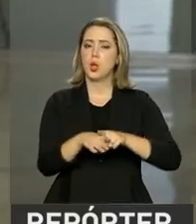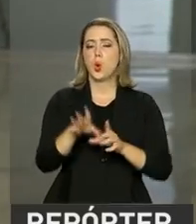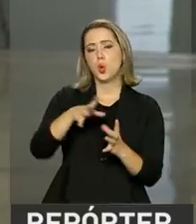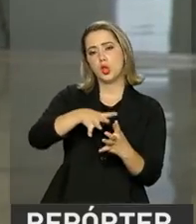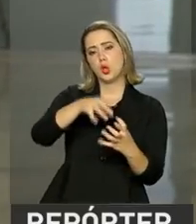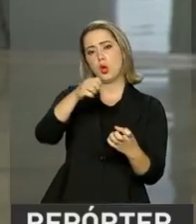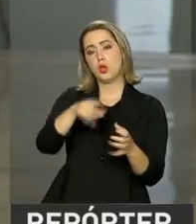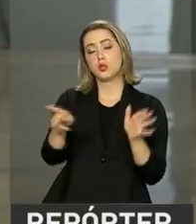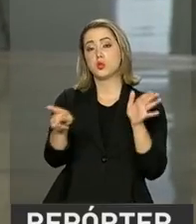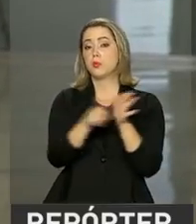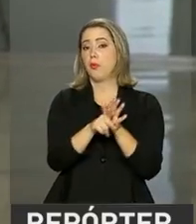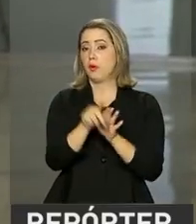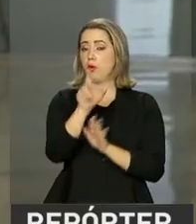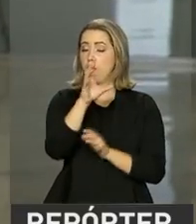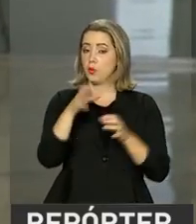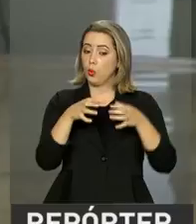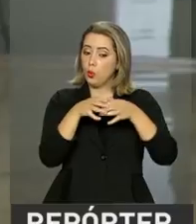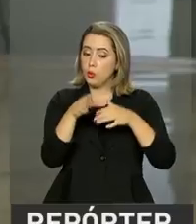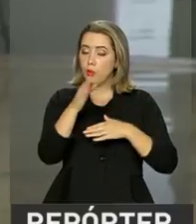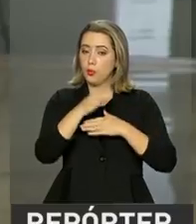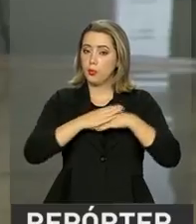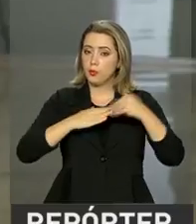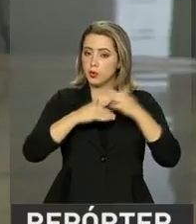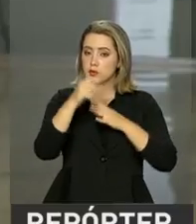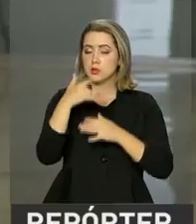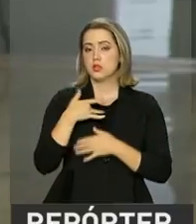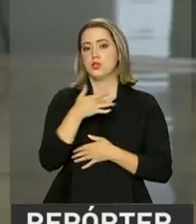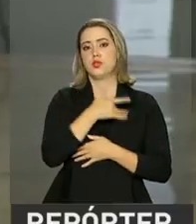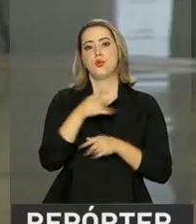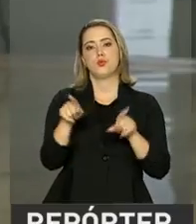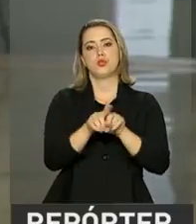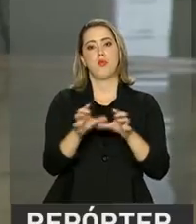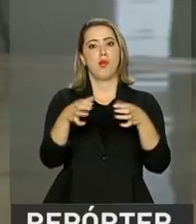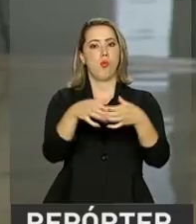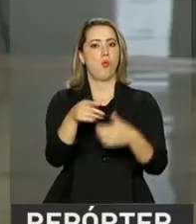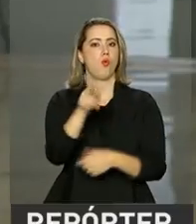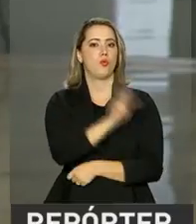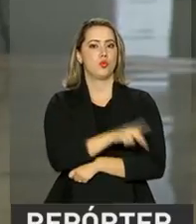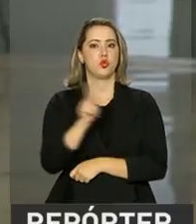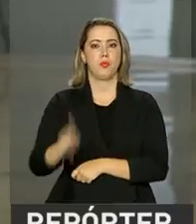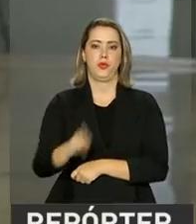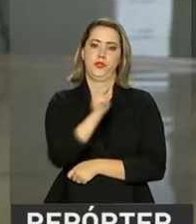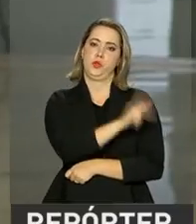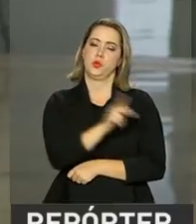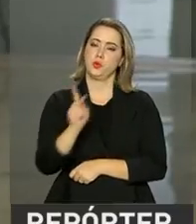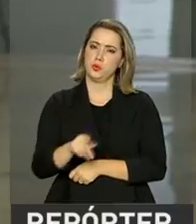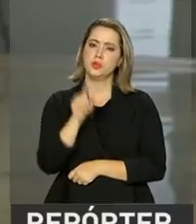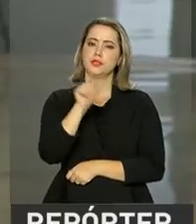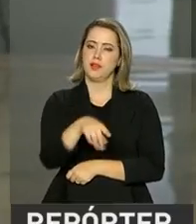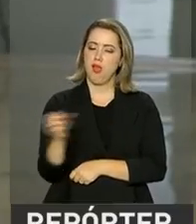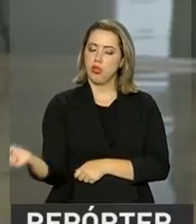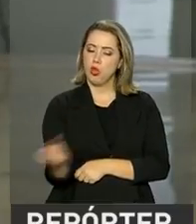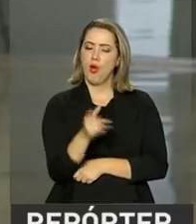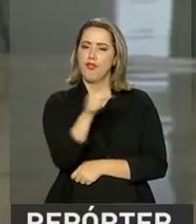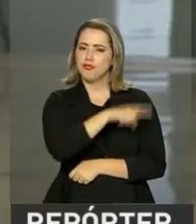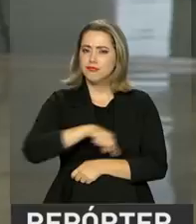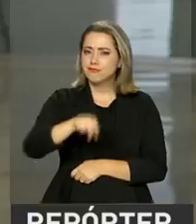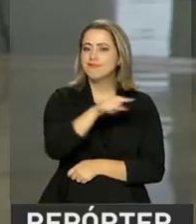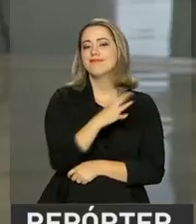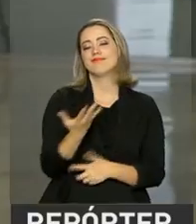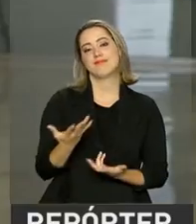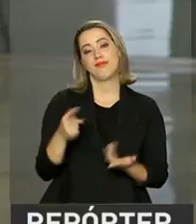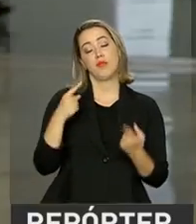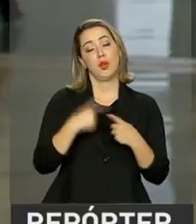próprios profissionais de saúde e os professores que a novidade da campanha de 2017 já com o